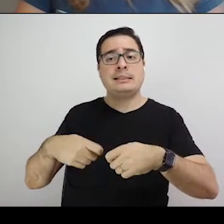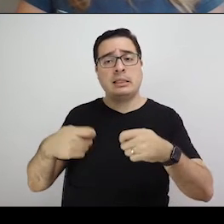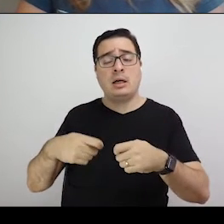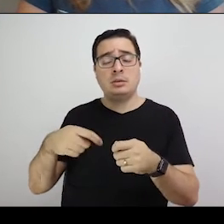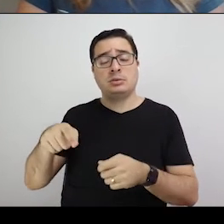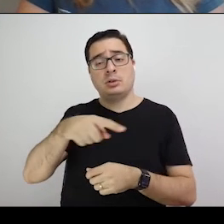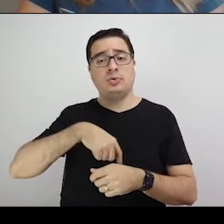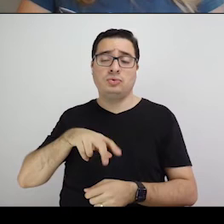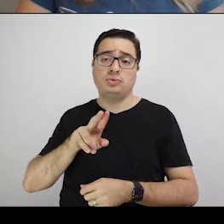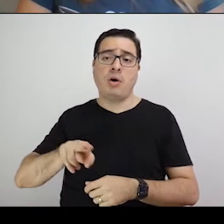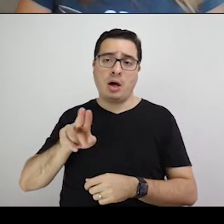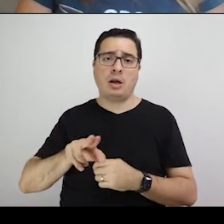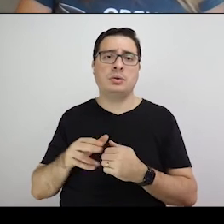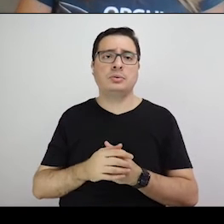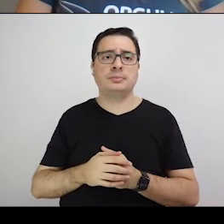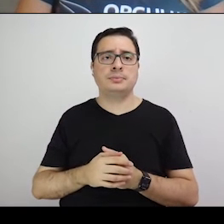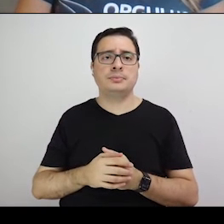nossos usuários.